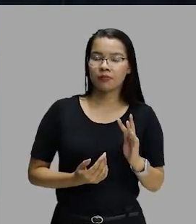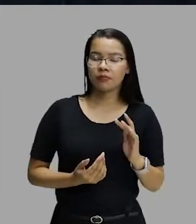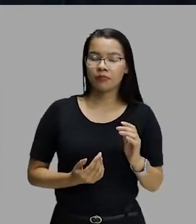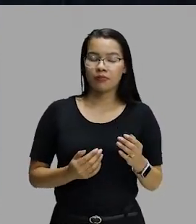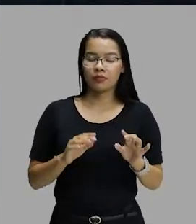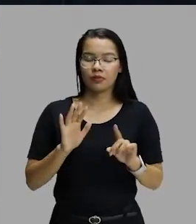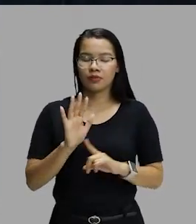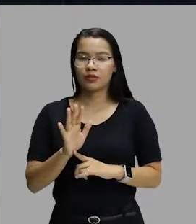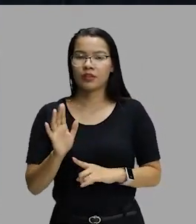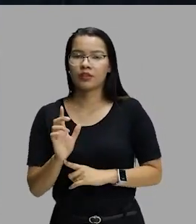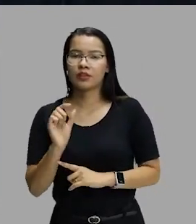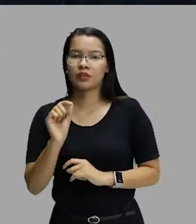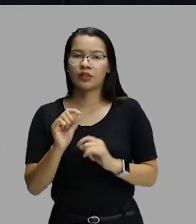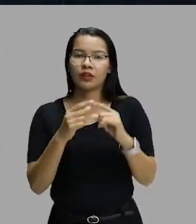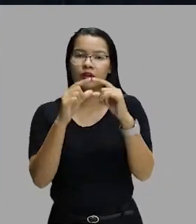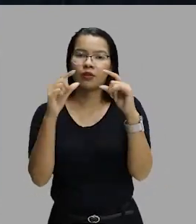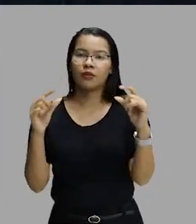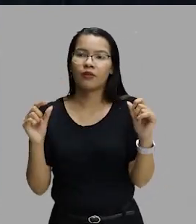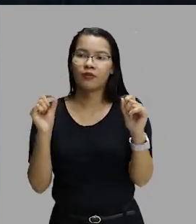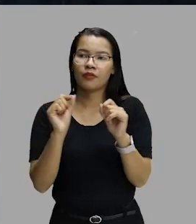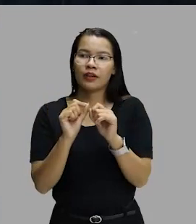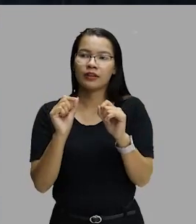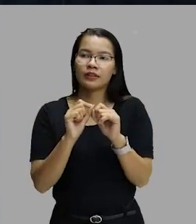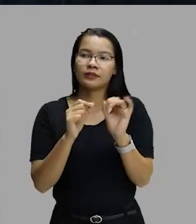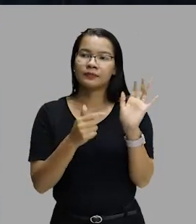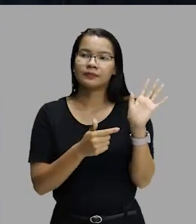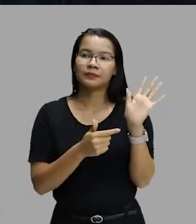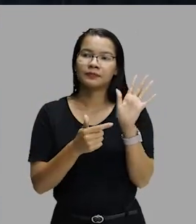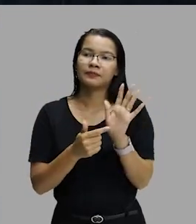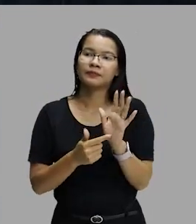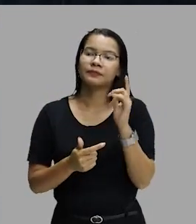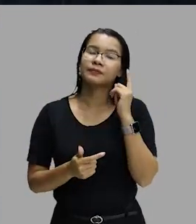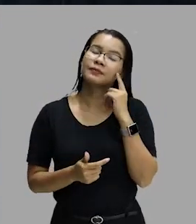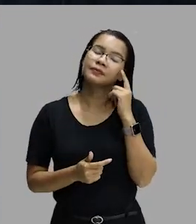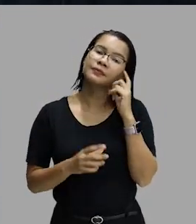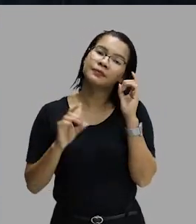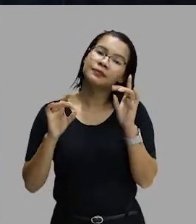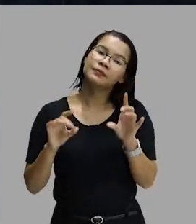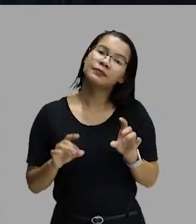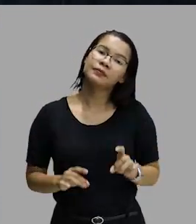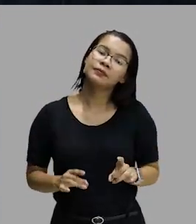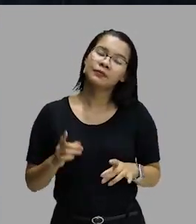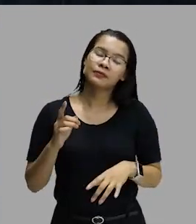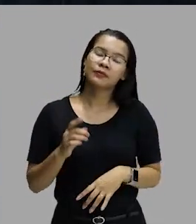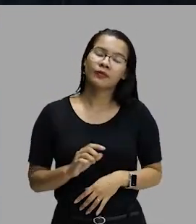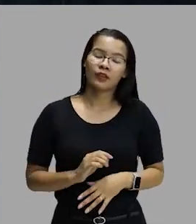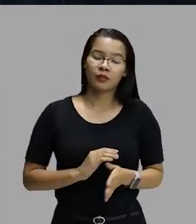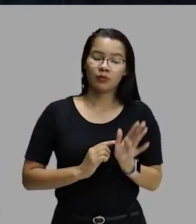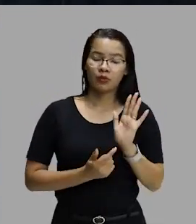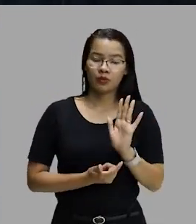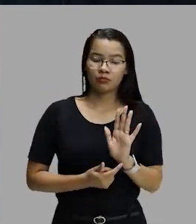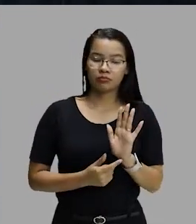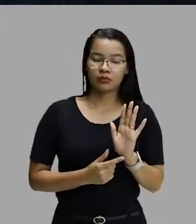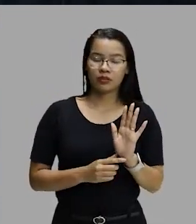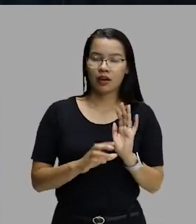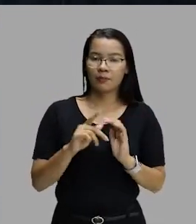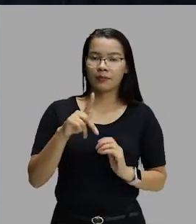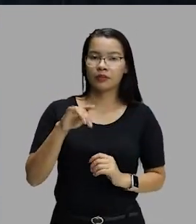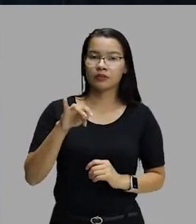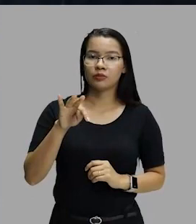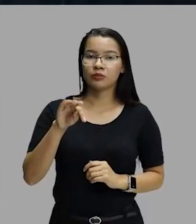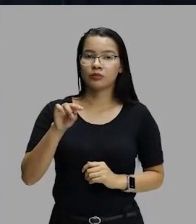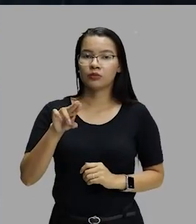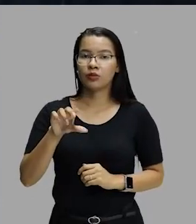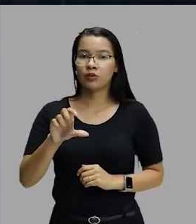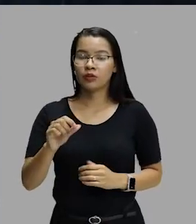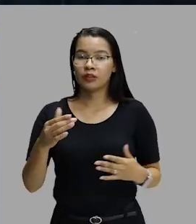ideia principal da história abordada naquele capítulo. Eu não preciso contar tudo. E assim, o leitor vai pegar